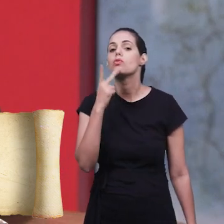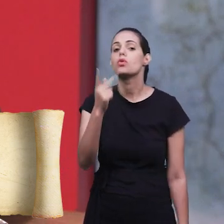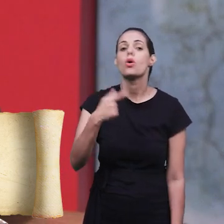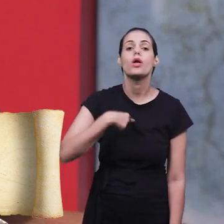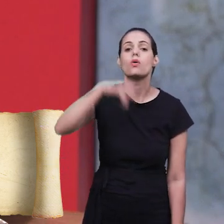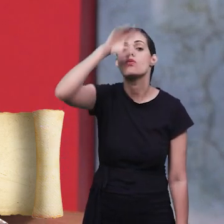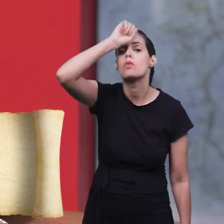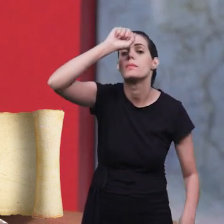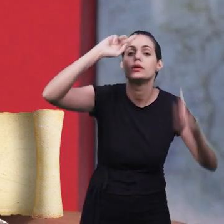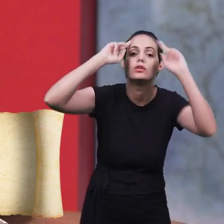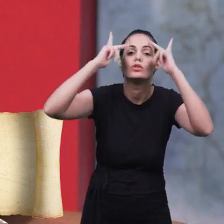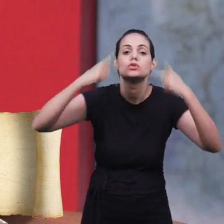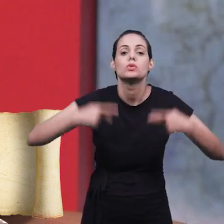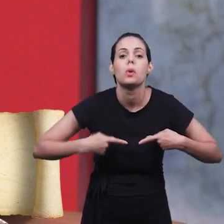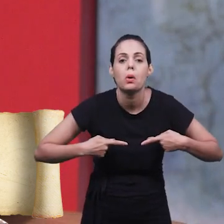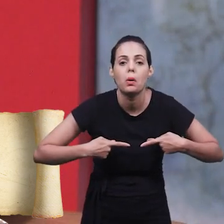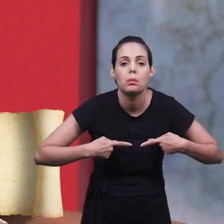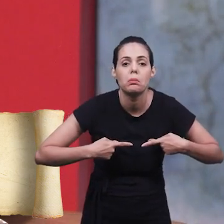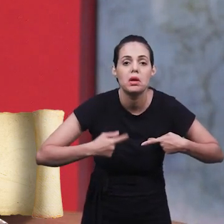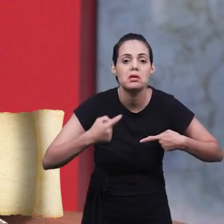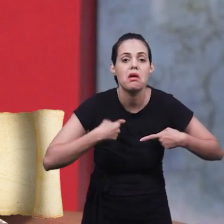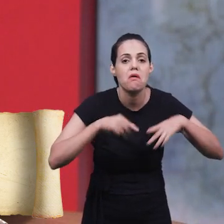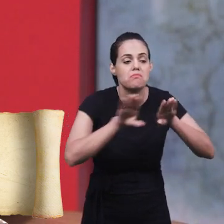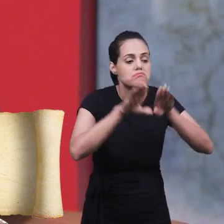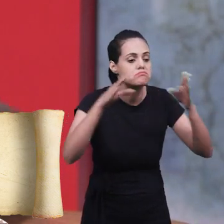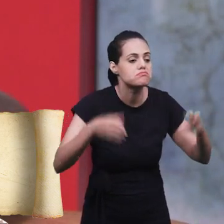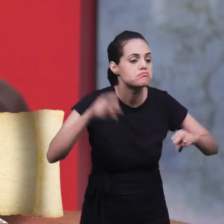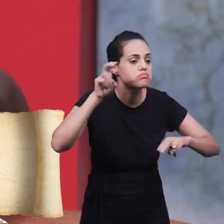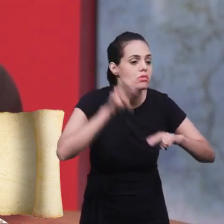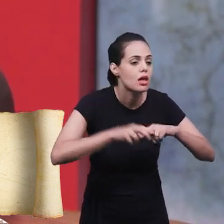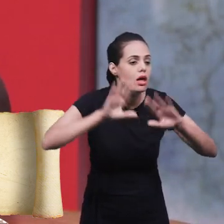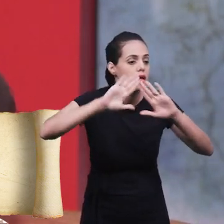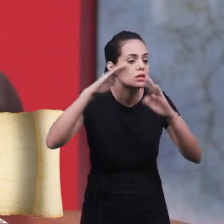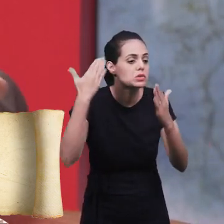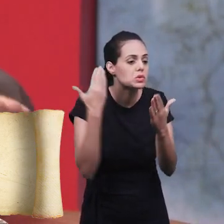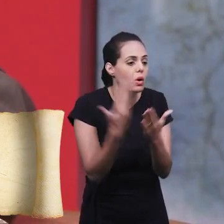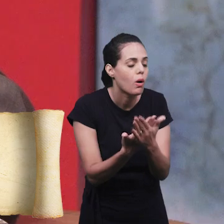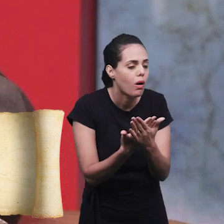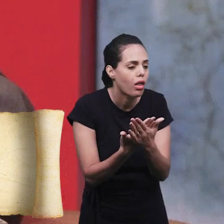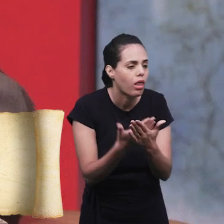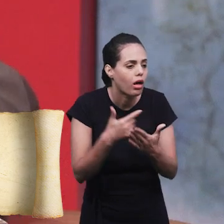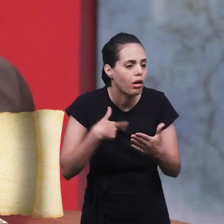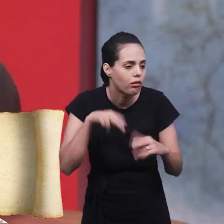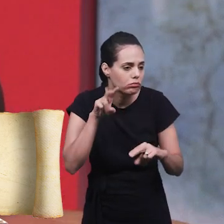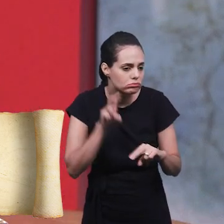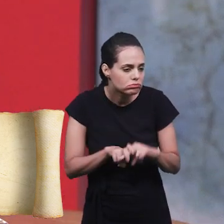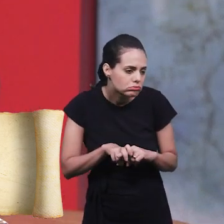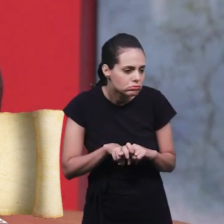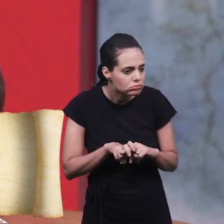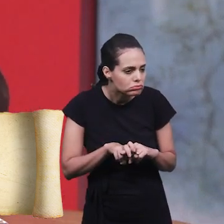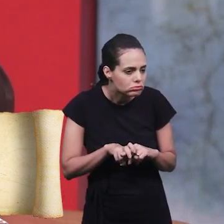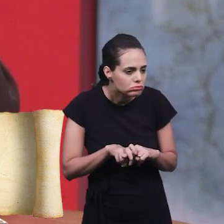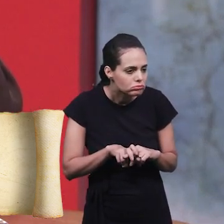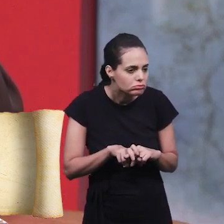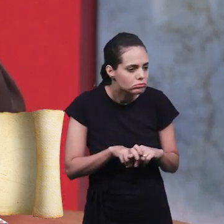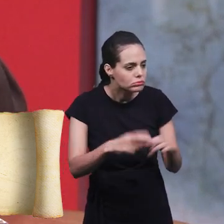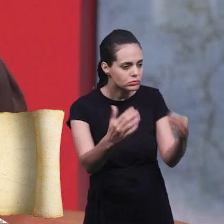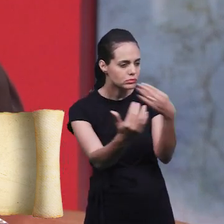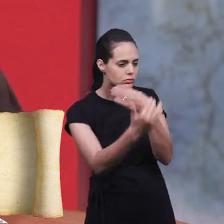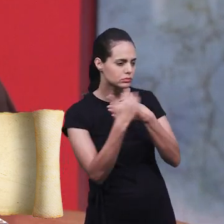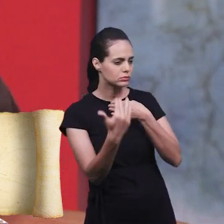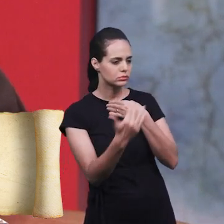Paulo, ele diz que não aprendeu de homem algum. Ele não precisava sentar em banco de escola, ele não precisava